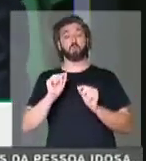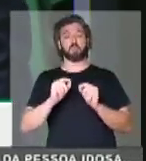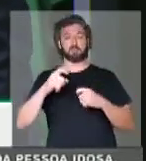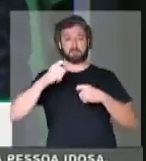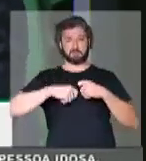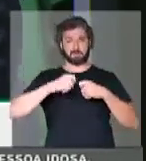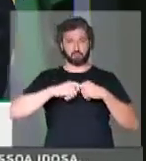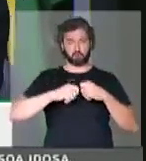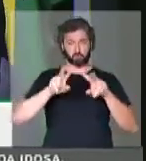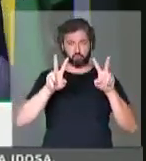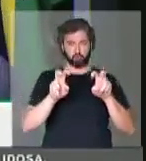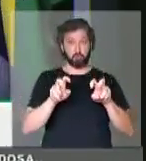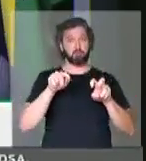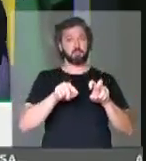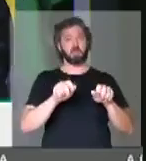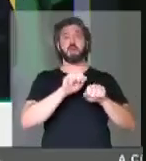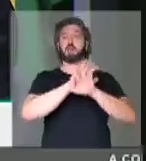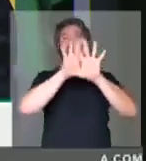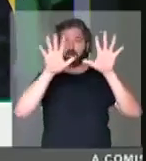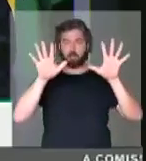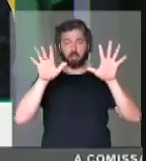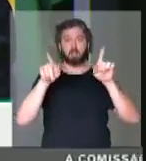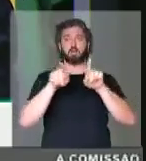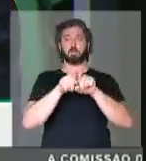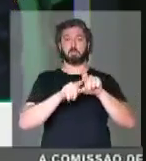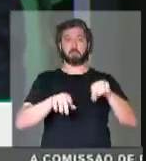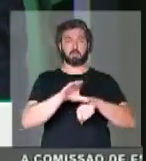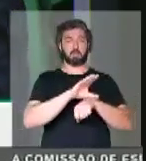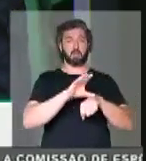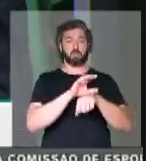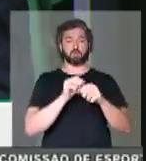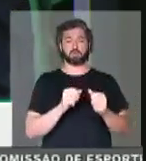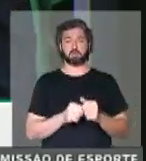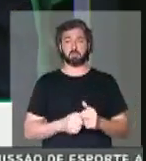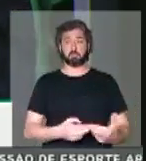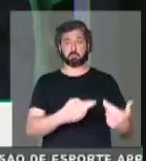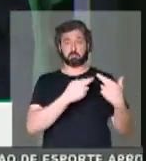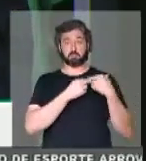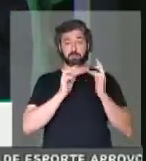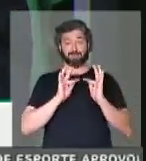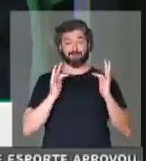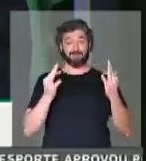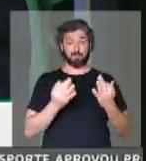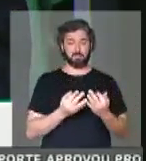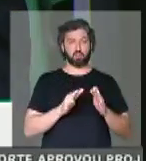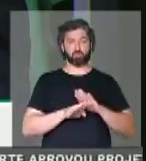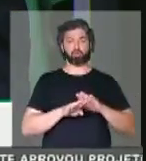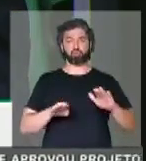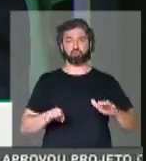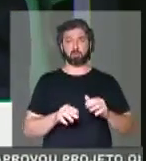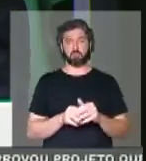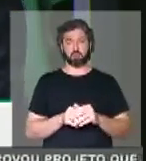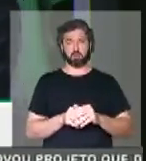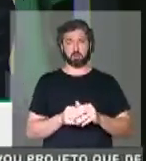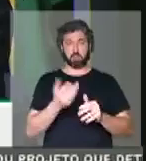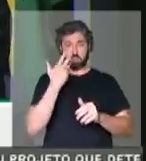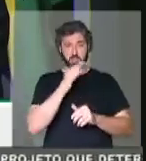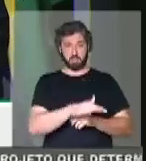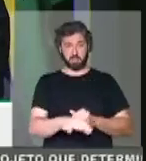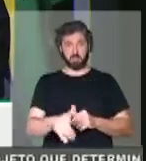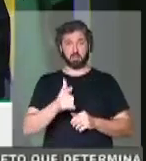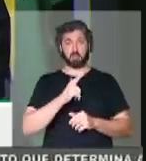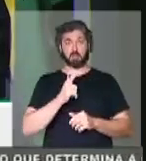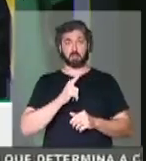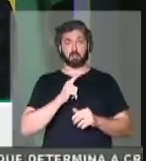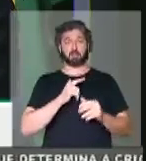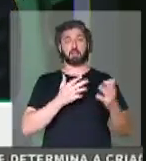da sexualidade, isso é muito claro também na Constituição, isso é um dever dos pais. Estas crianças estão na